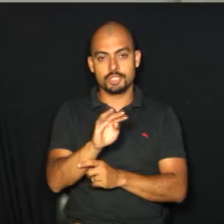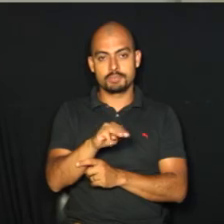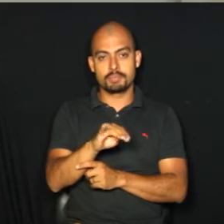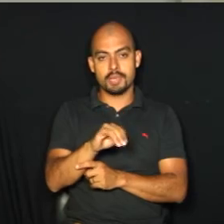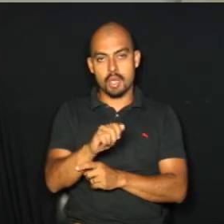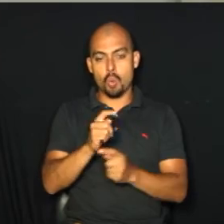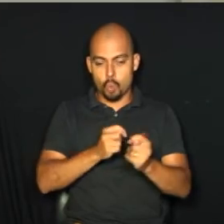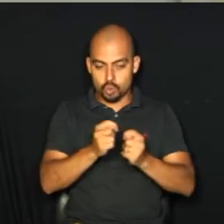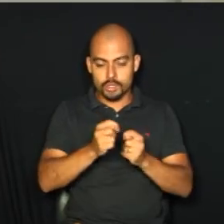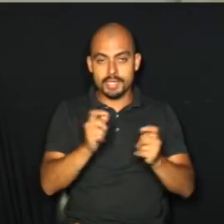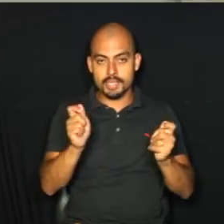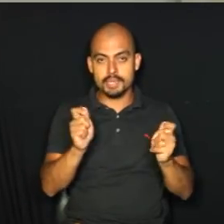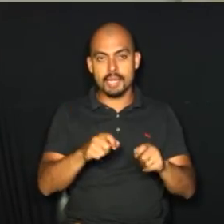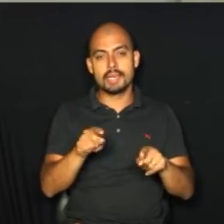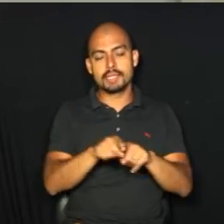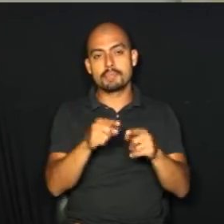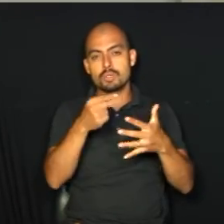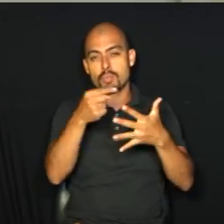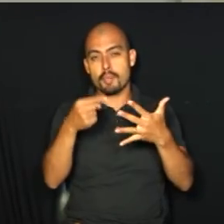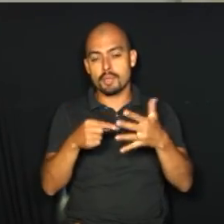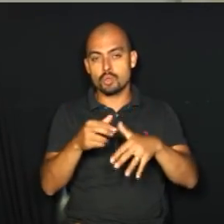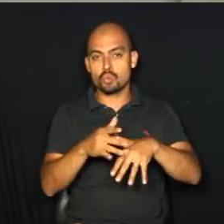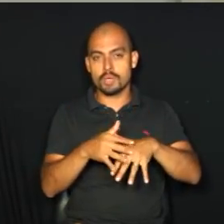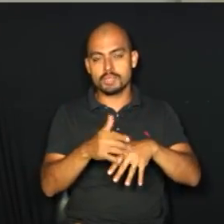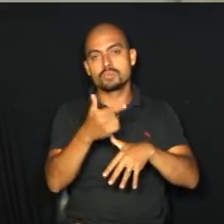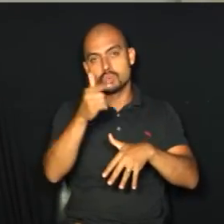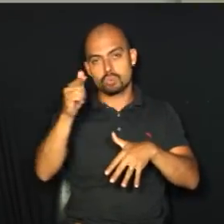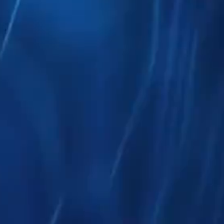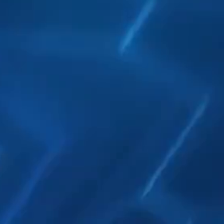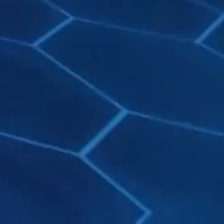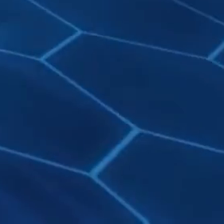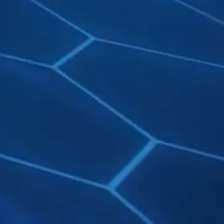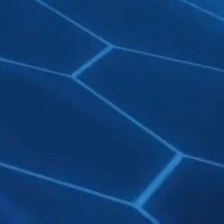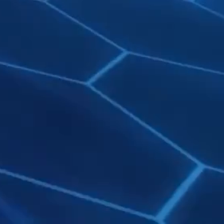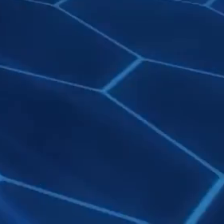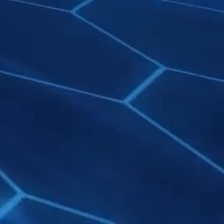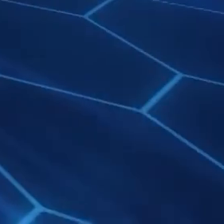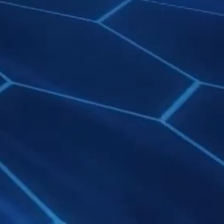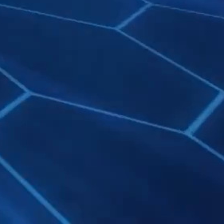como também uma série de outras doenças cardiovasculares e